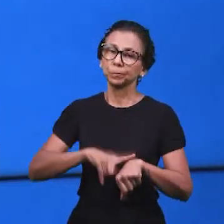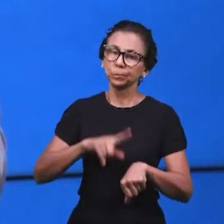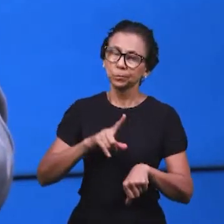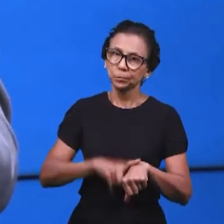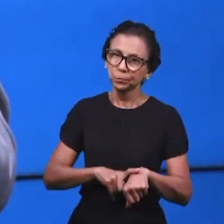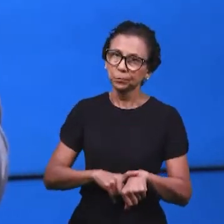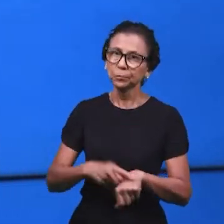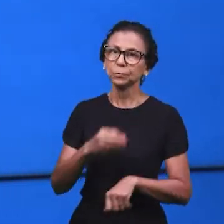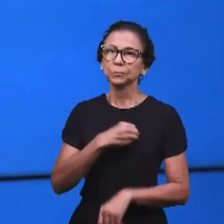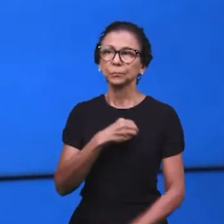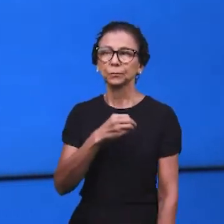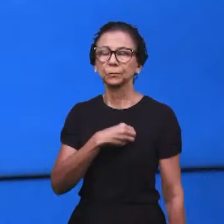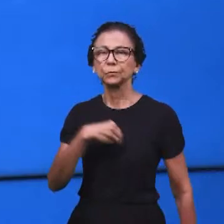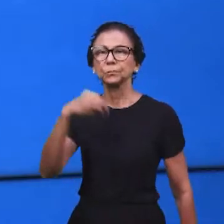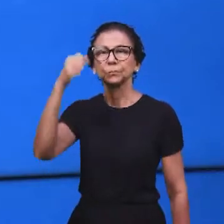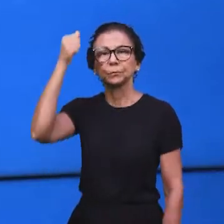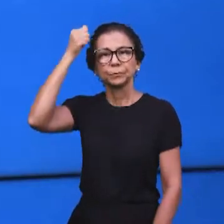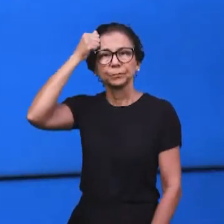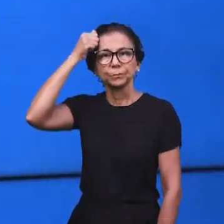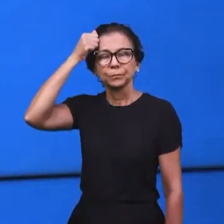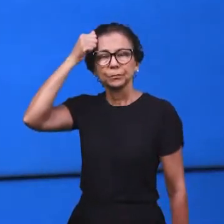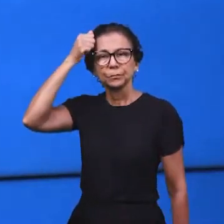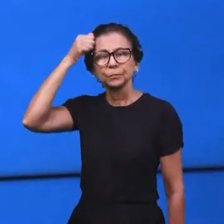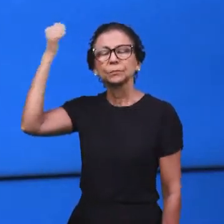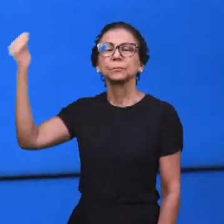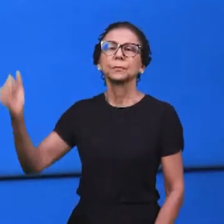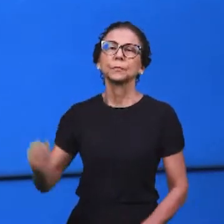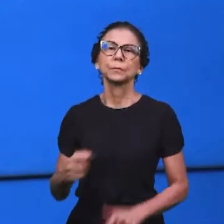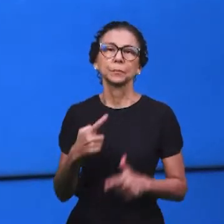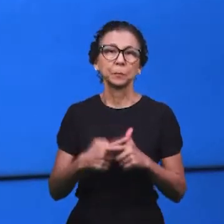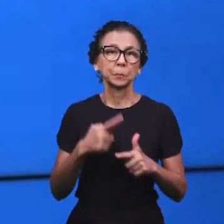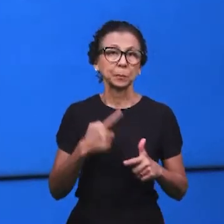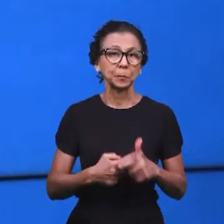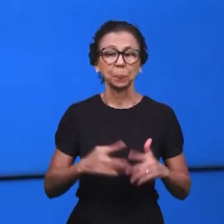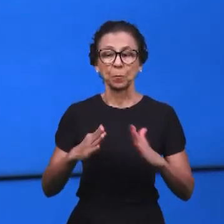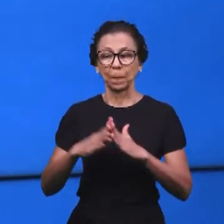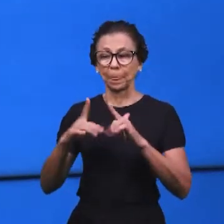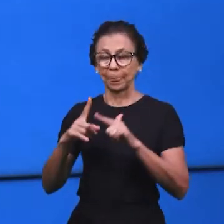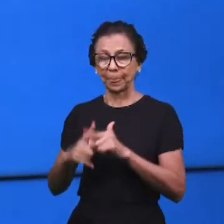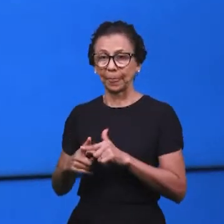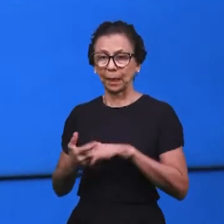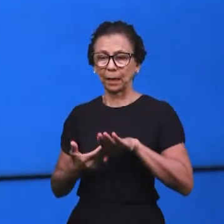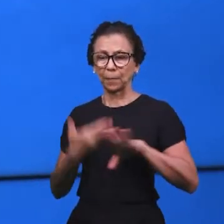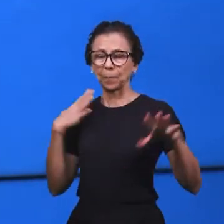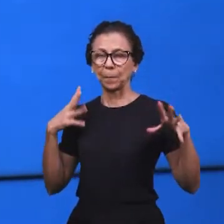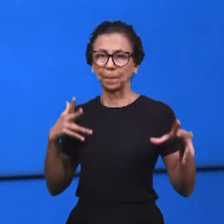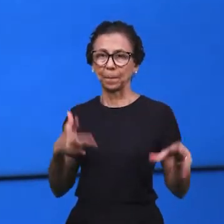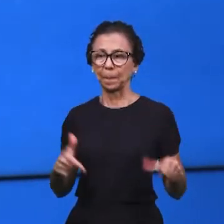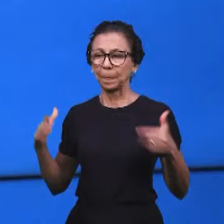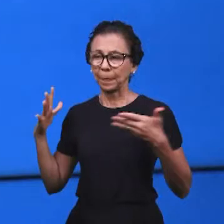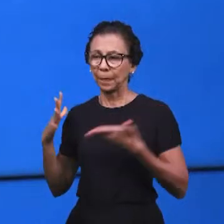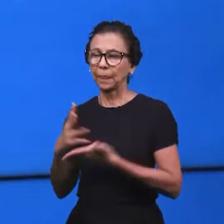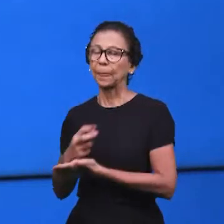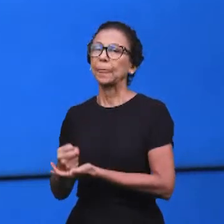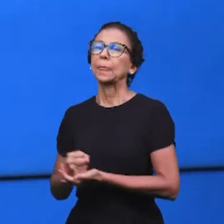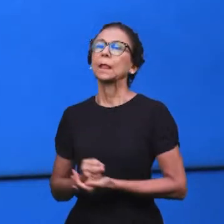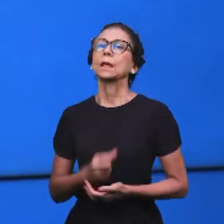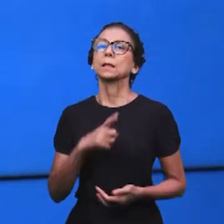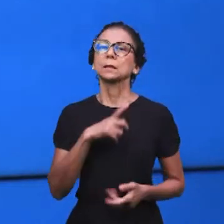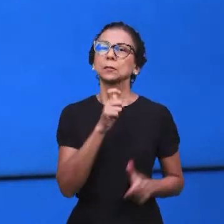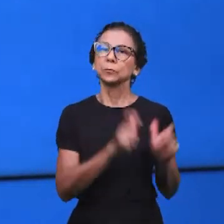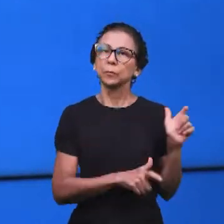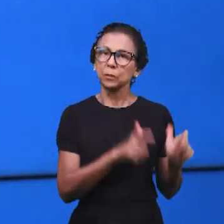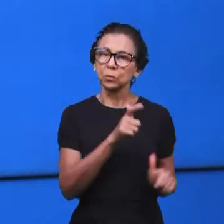arrependimento, porque é hora de a igreja estar preparada para o arrebatamento, e aqueles que hão de ser salvos ainda vão precisar